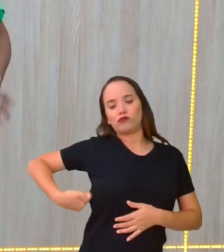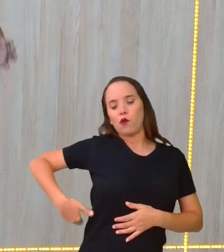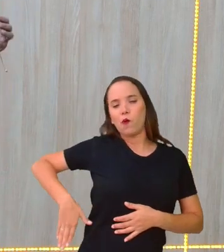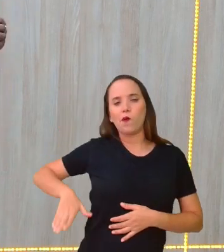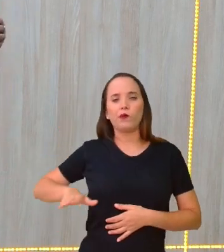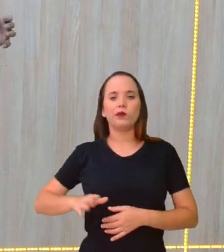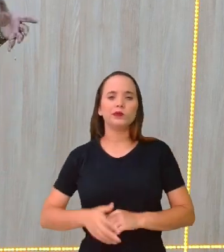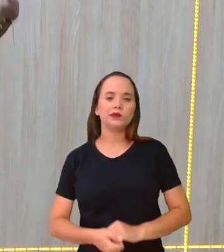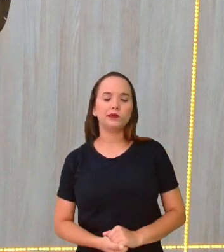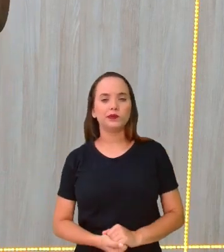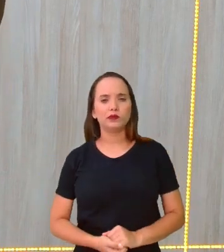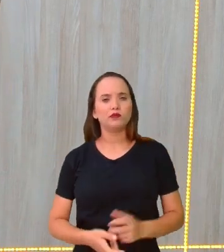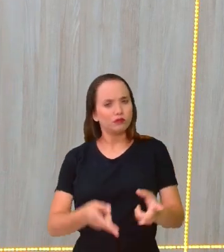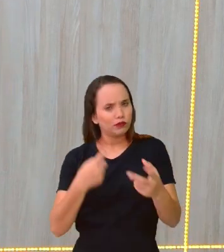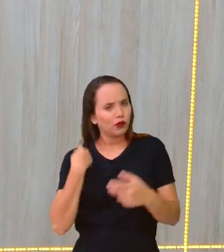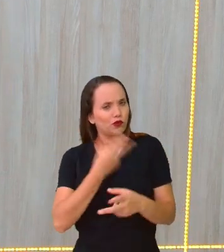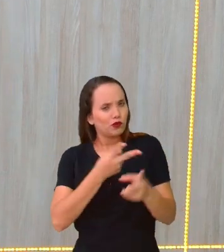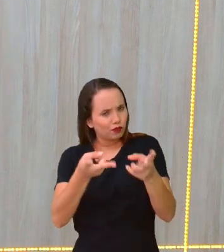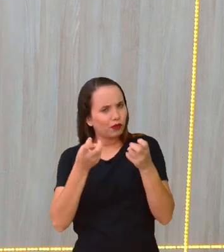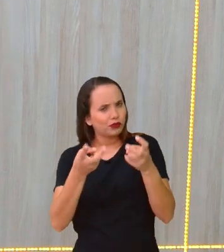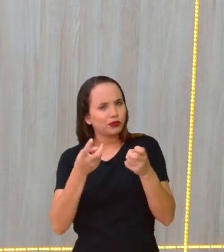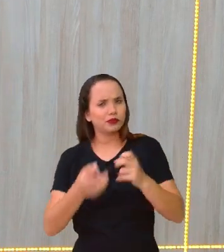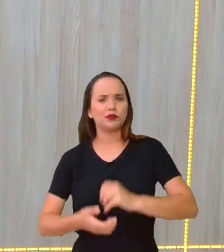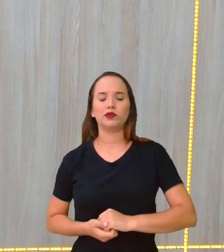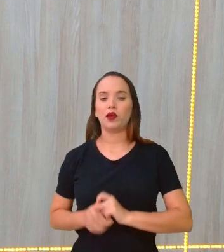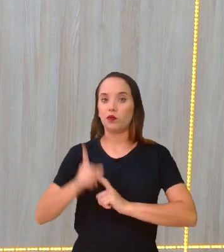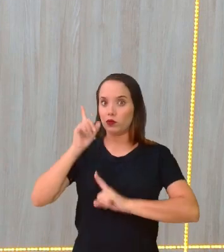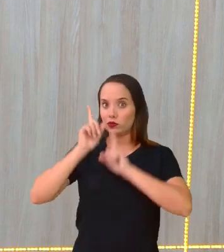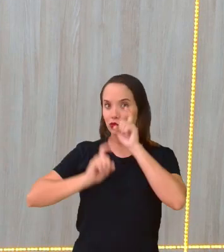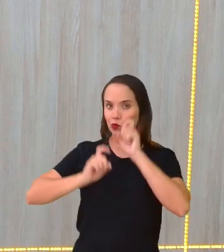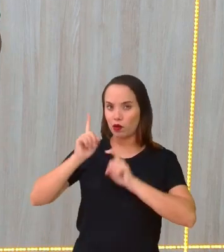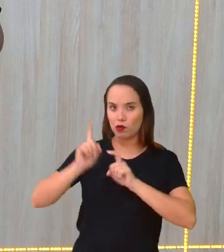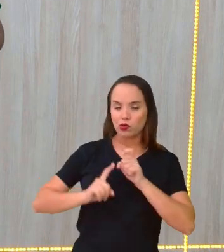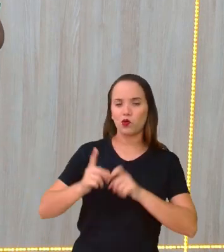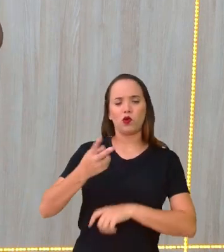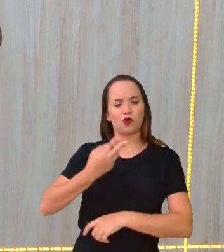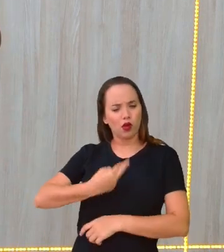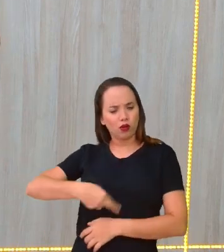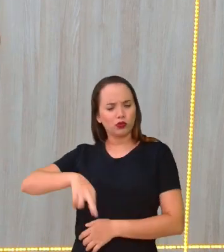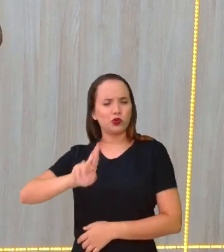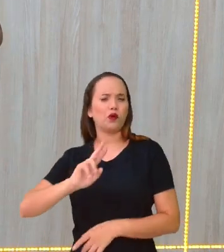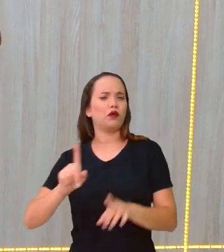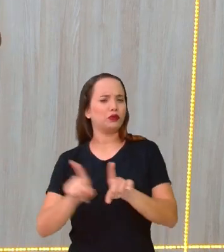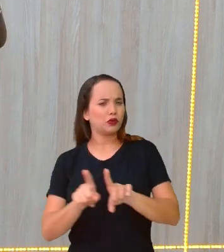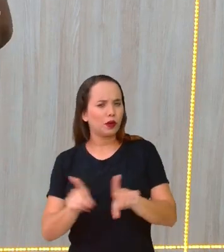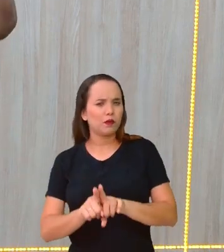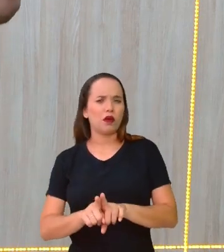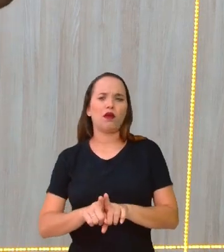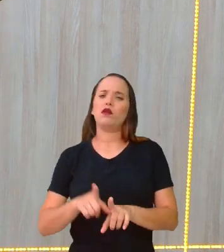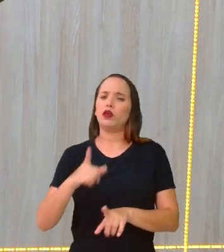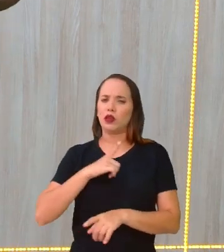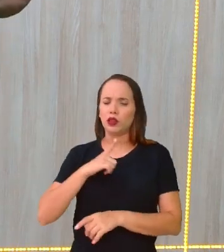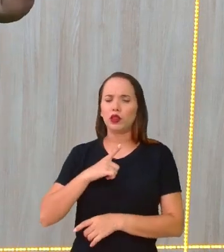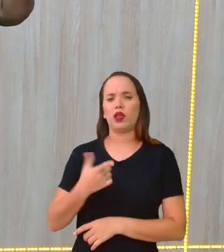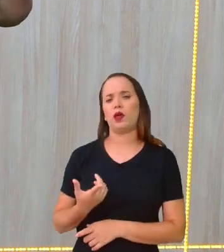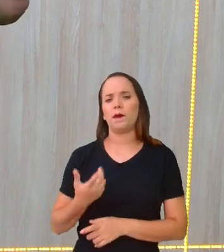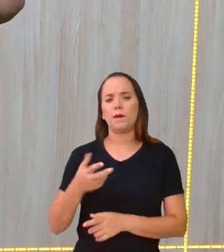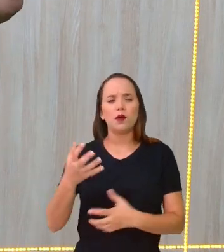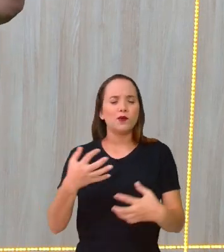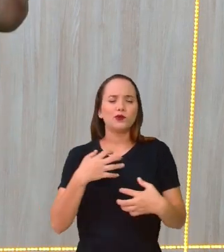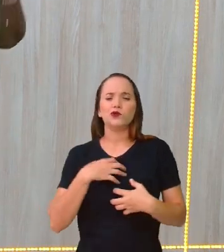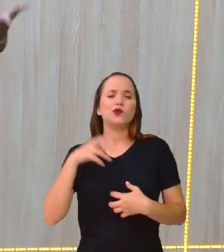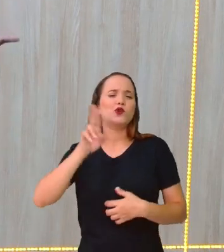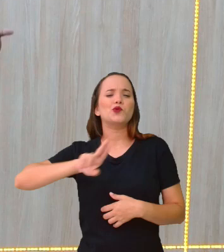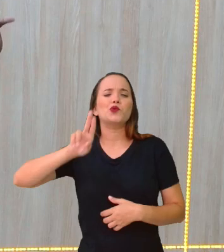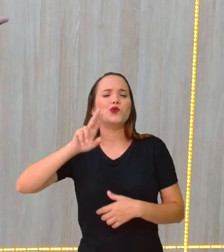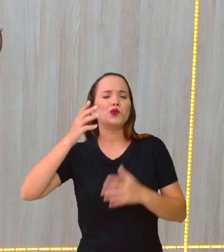longos, a gente identifica a expressão religiosa que as pessoas seguem pelo jeito que se penteiam, pelo jeito